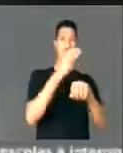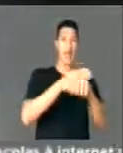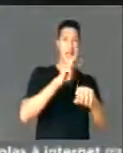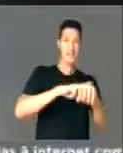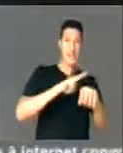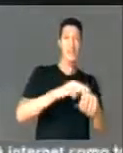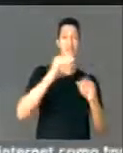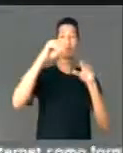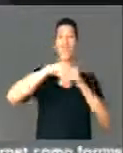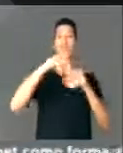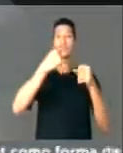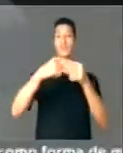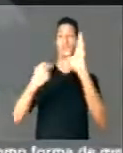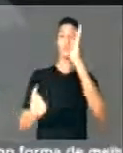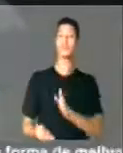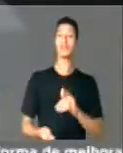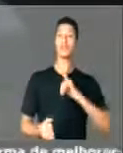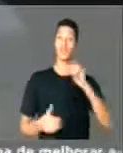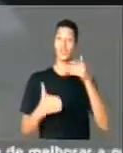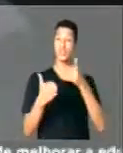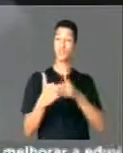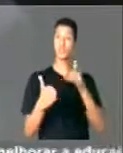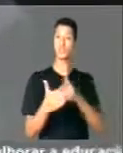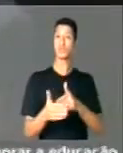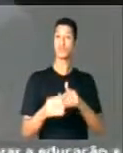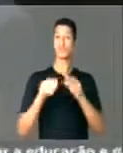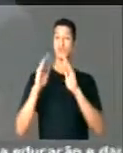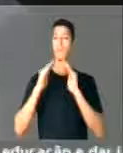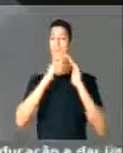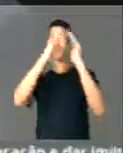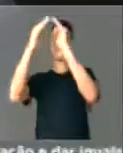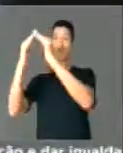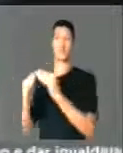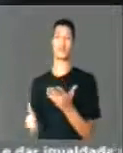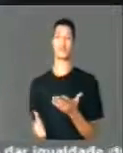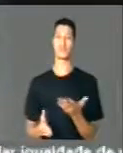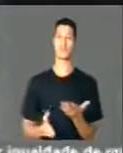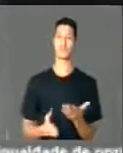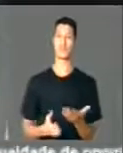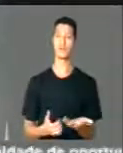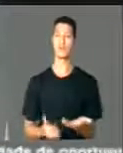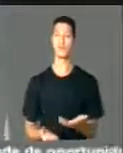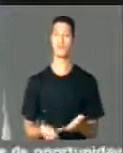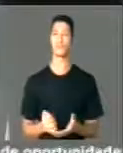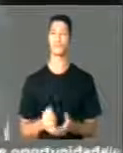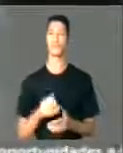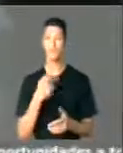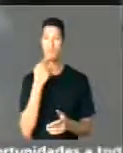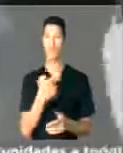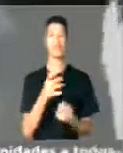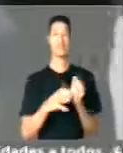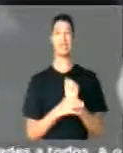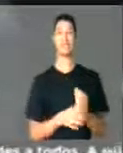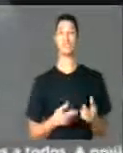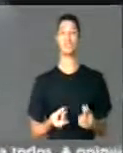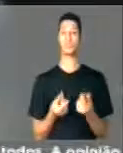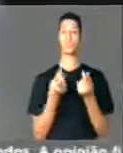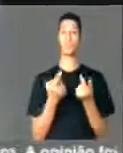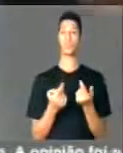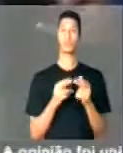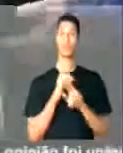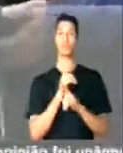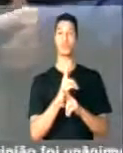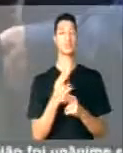das cidades brasileiras. Nós temos dificuldade nas grandes periferias. Está se falando aqui sem garantir o recurso.